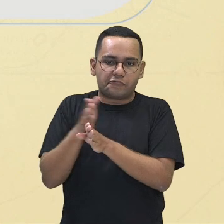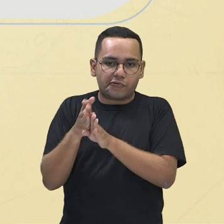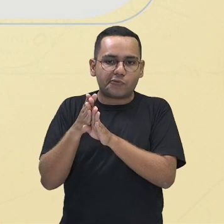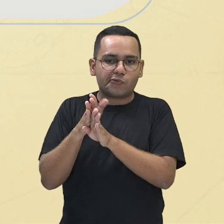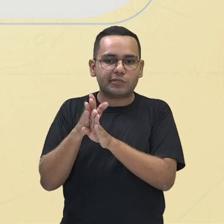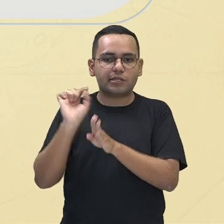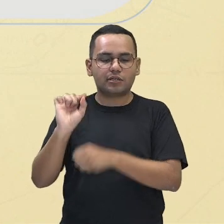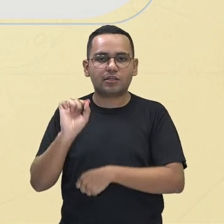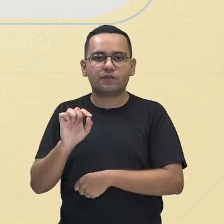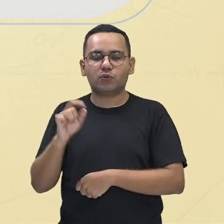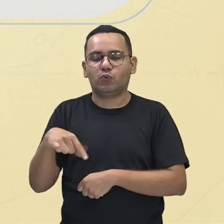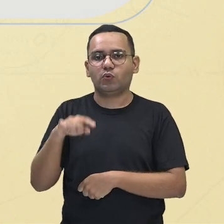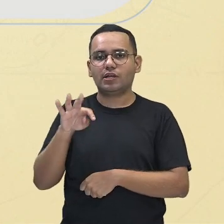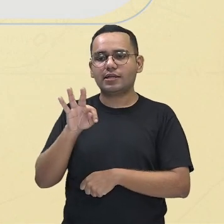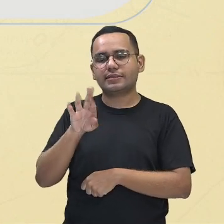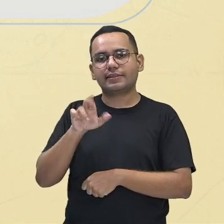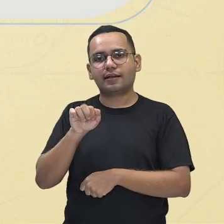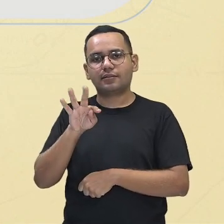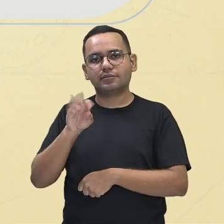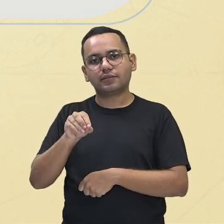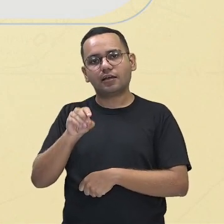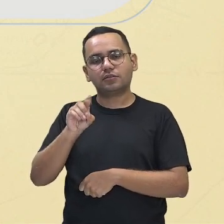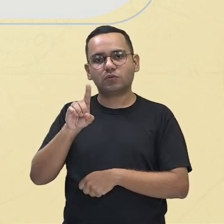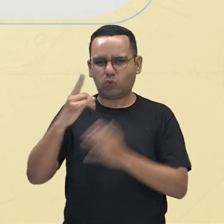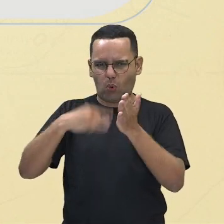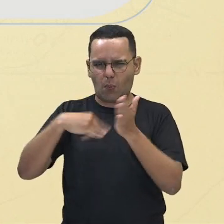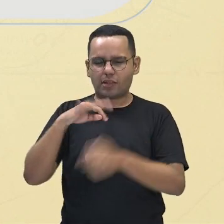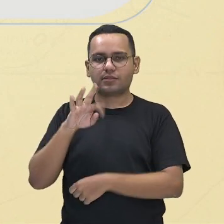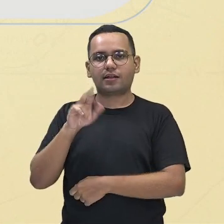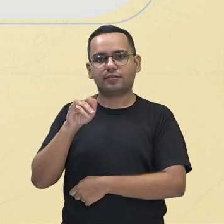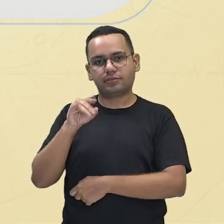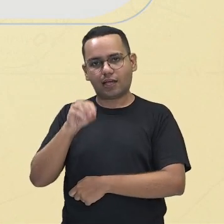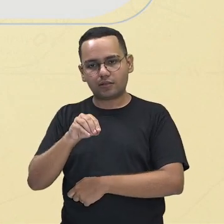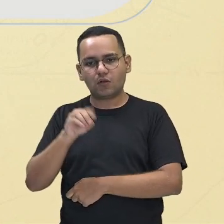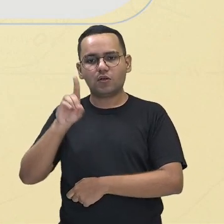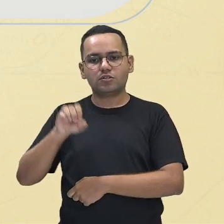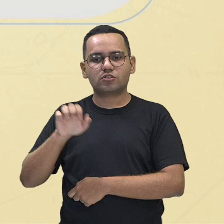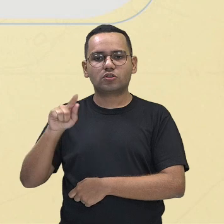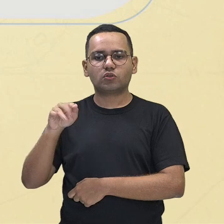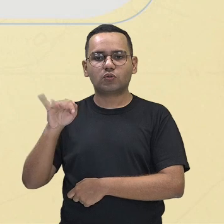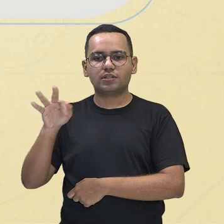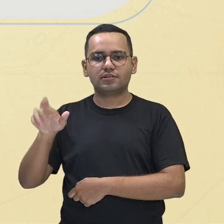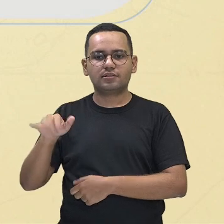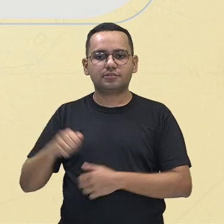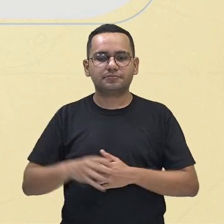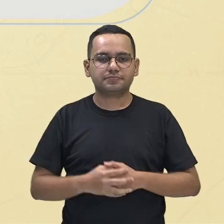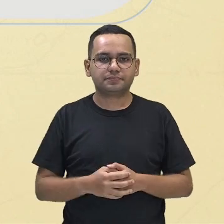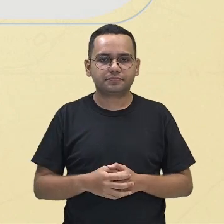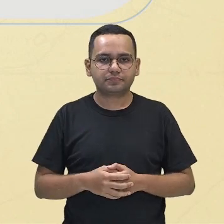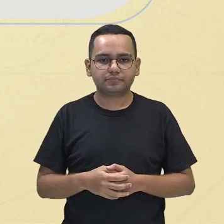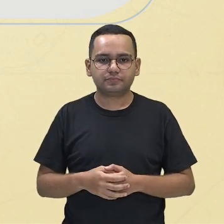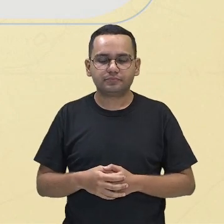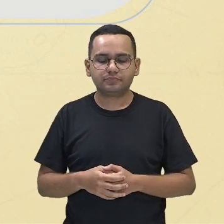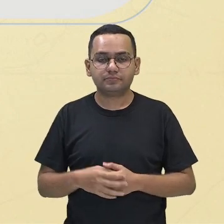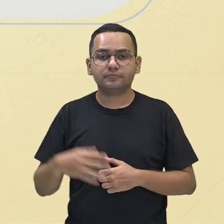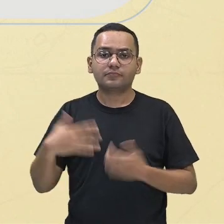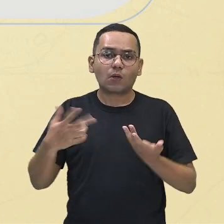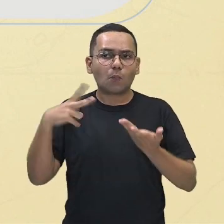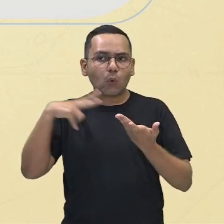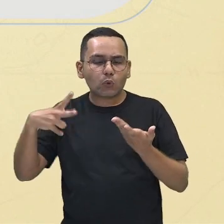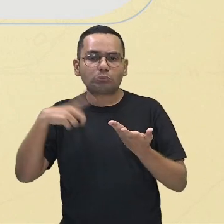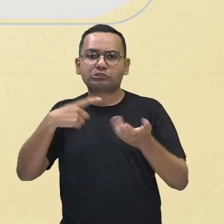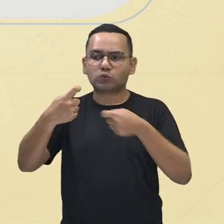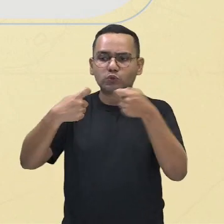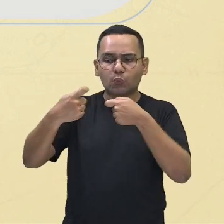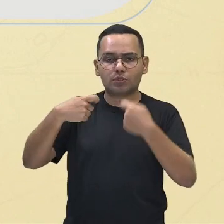Tordesilhas, ou seja, Portugal aproveitou esse momento em que estava sob domínio também da Espanha de poder aumentar a sua área